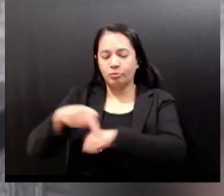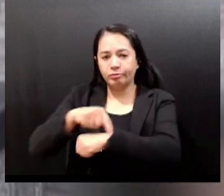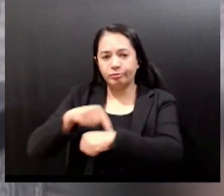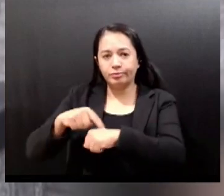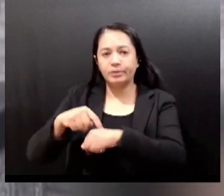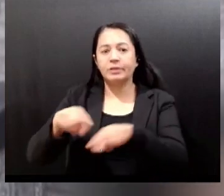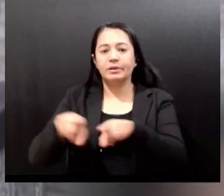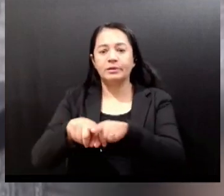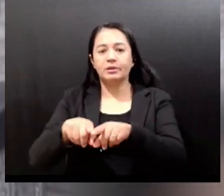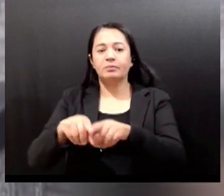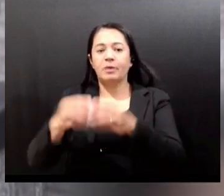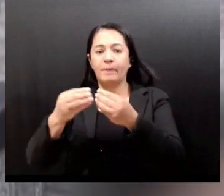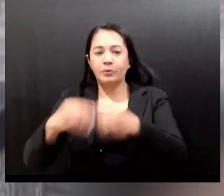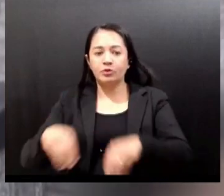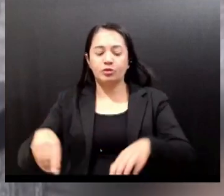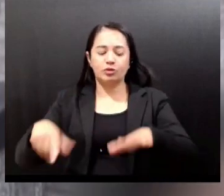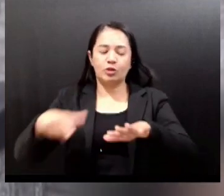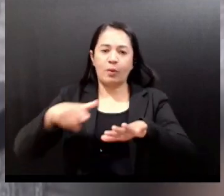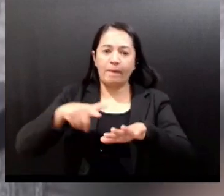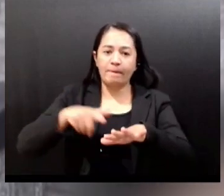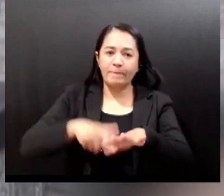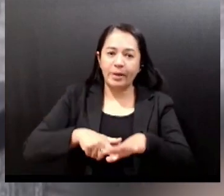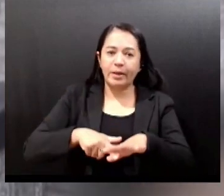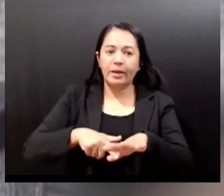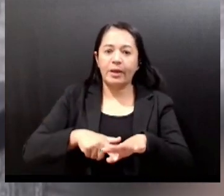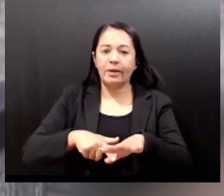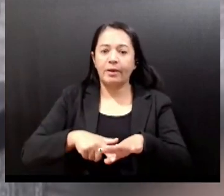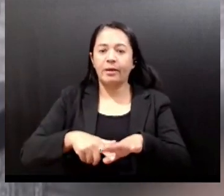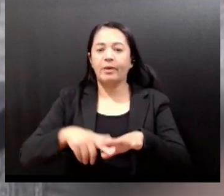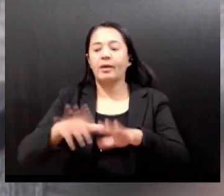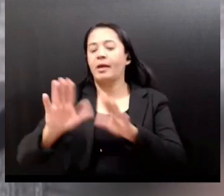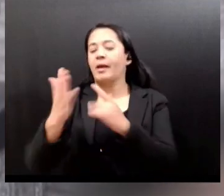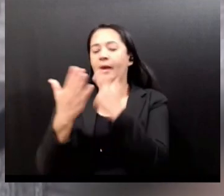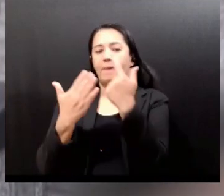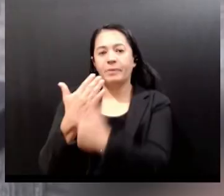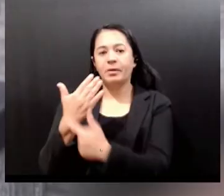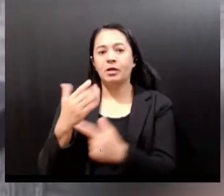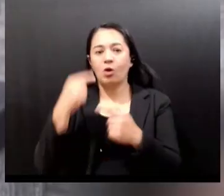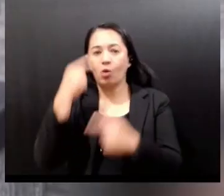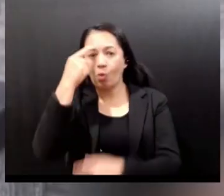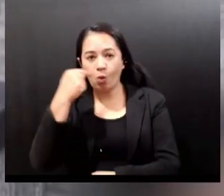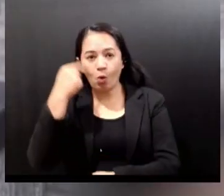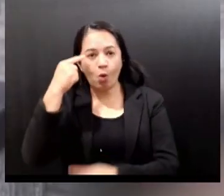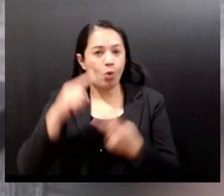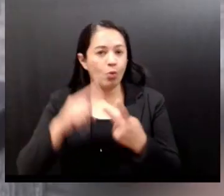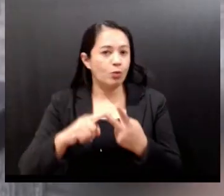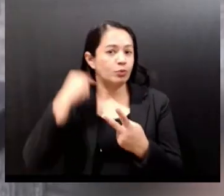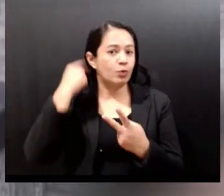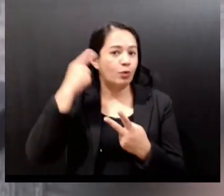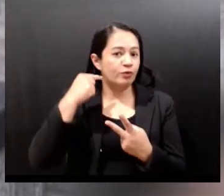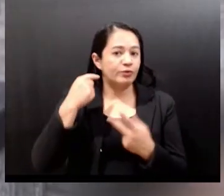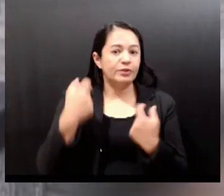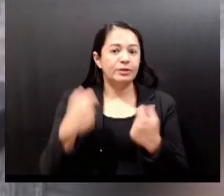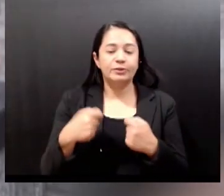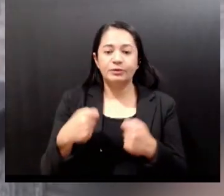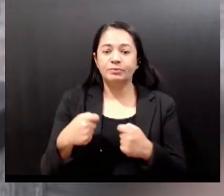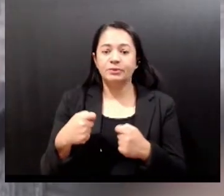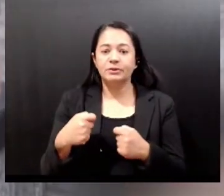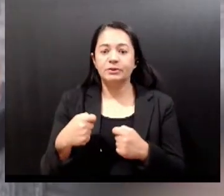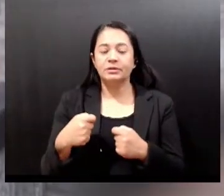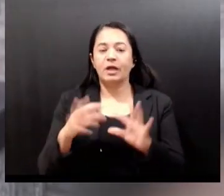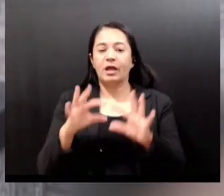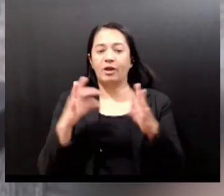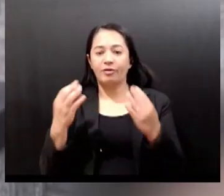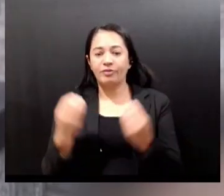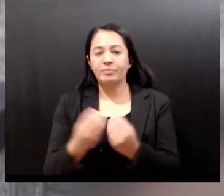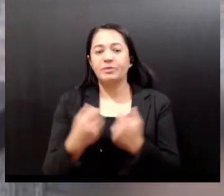às vezes olhos, ouvido. Precisa passar por muitas cirurgias, então a família e o paciente precisam de uma rede de apoio grande